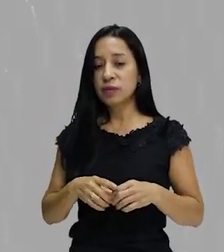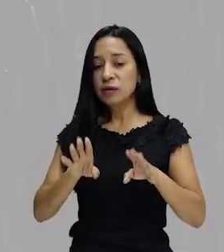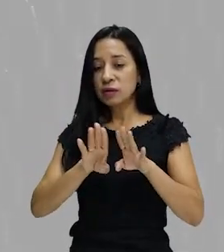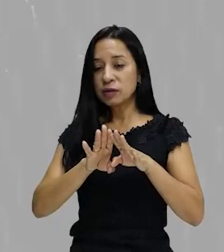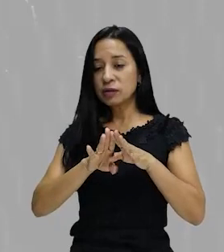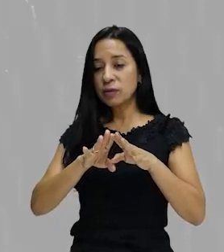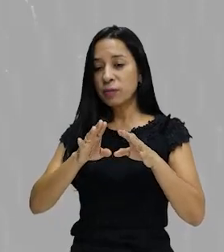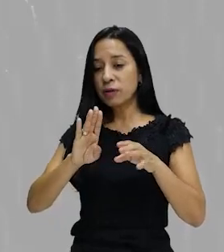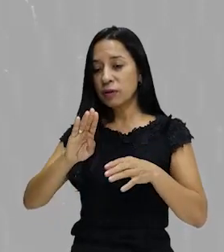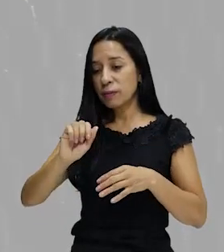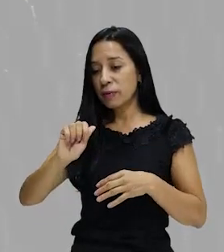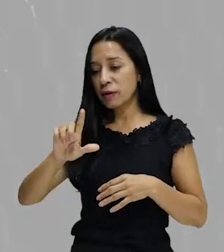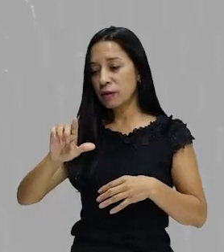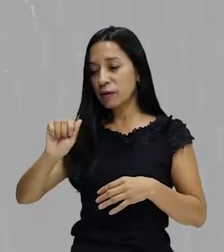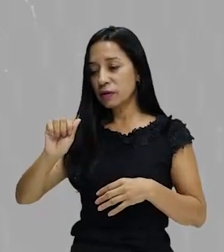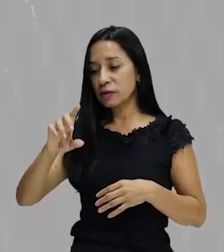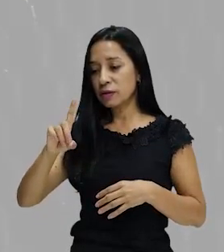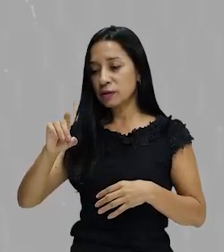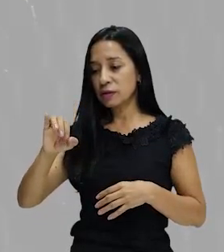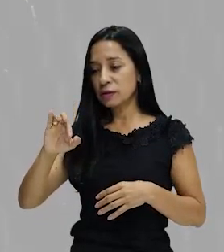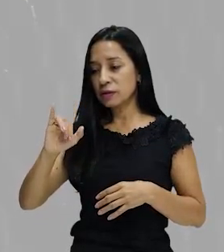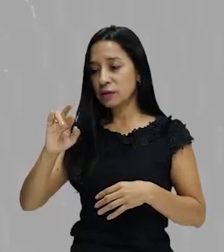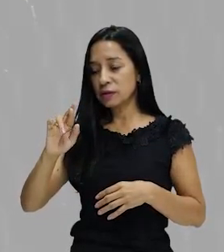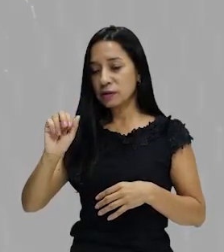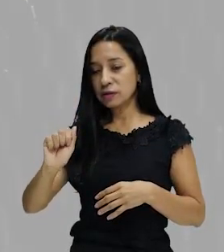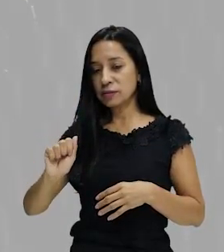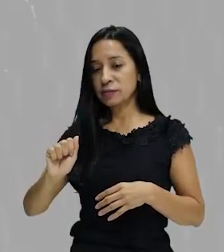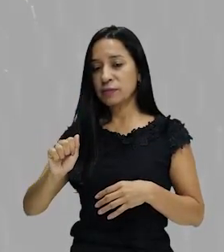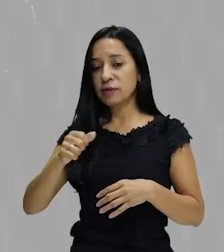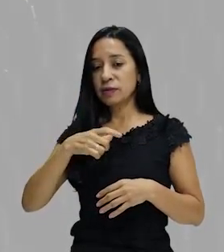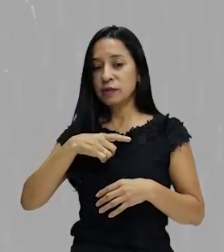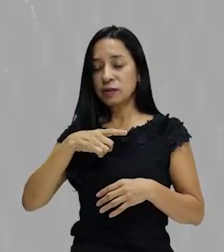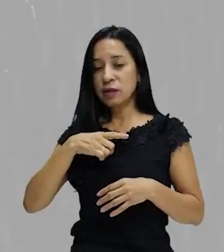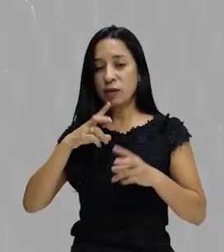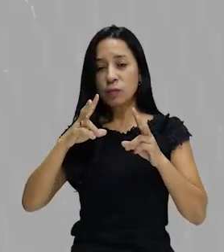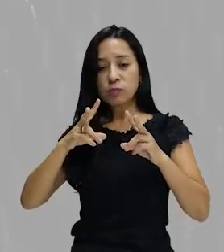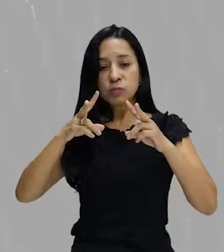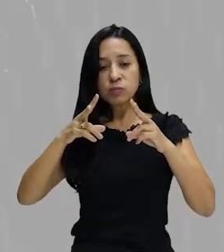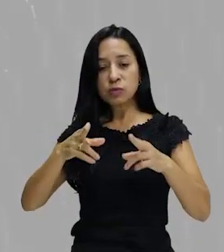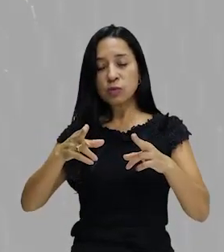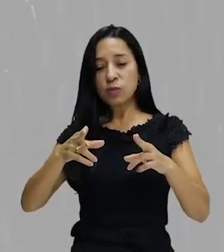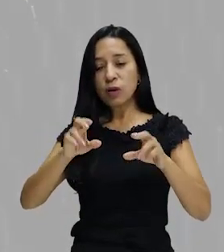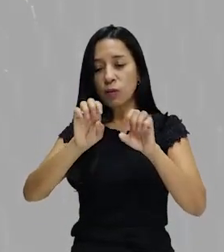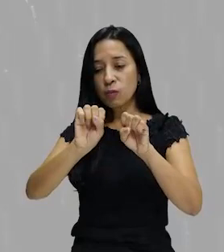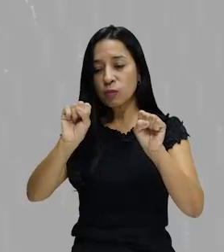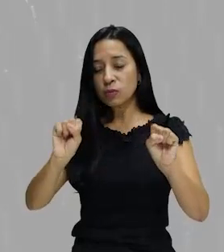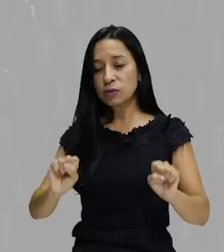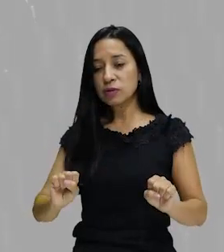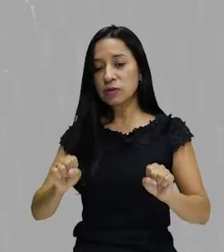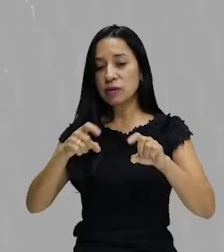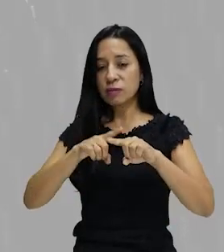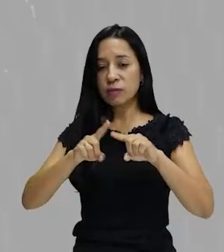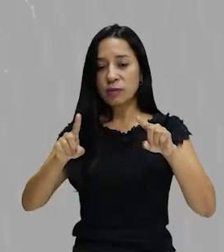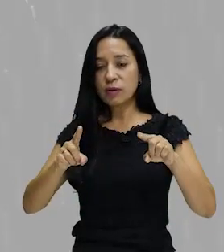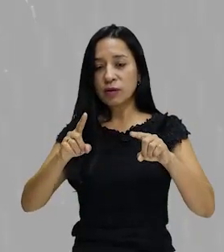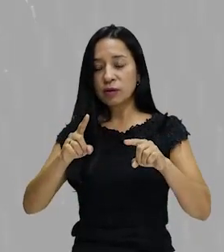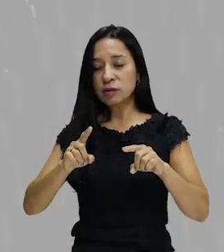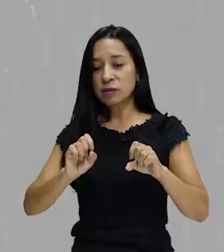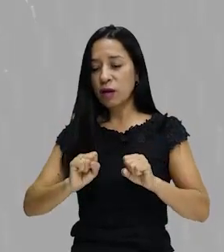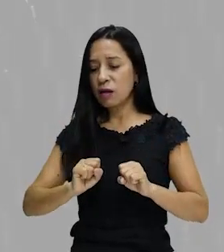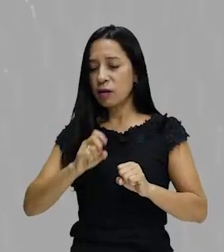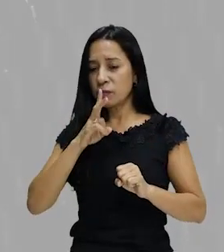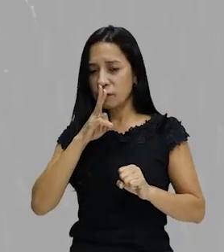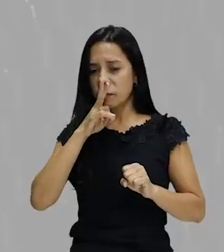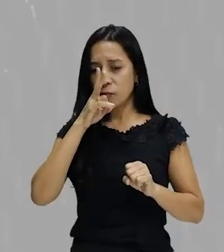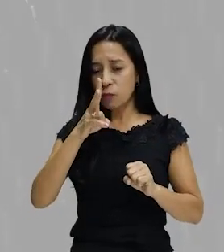nessa baladeira, nós trabalhamos com o mesmo sistema, porém, a força que é aplicada é o